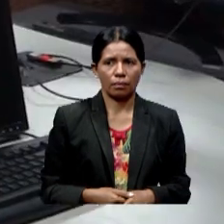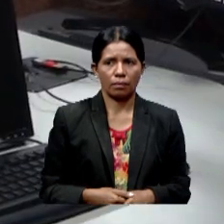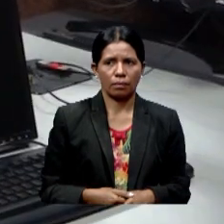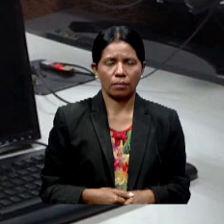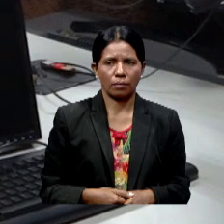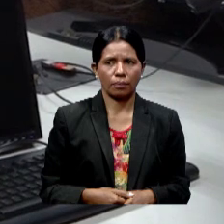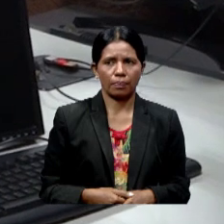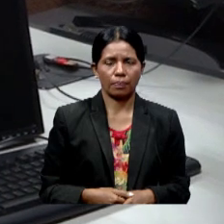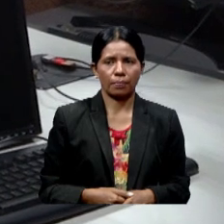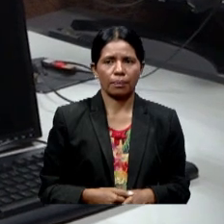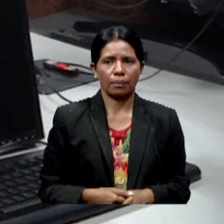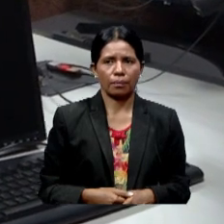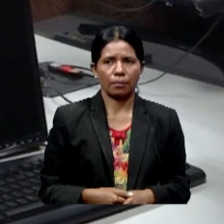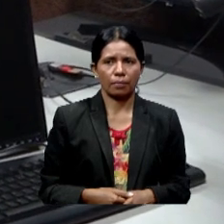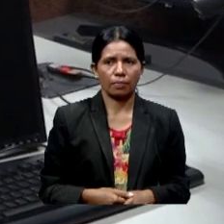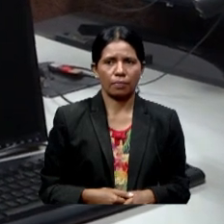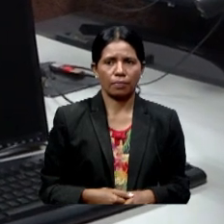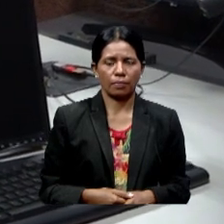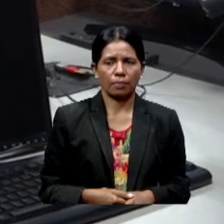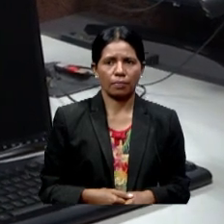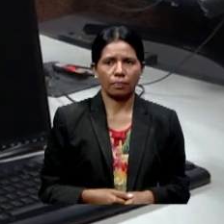world. So modern.